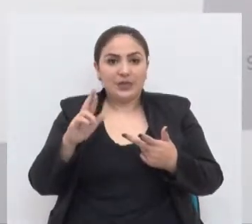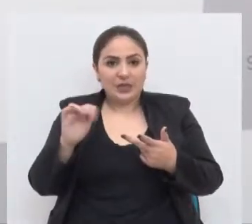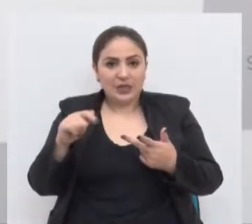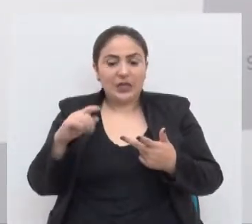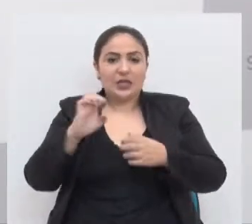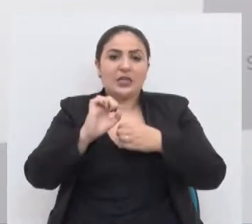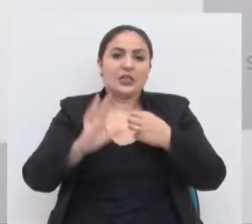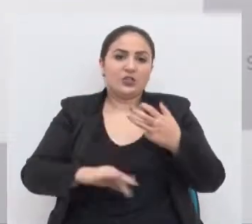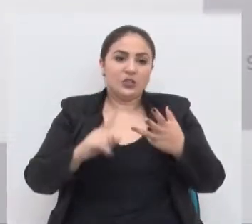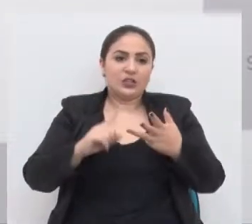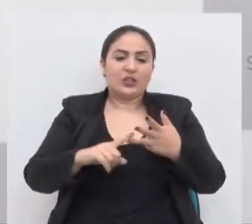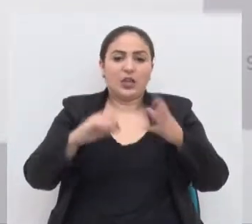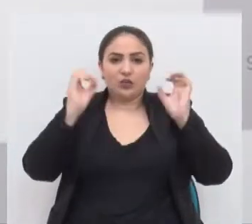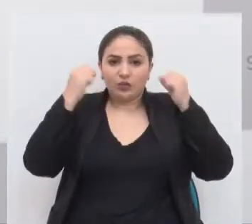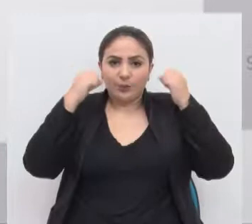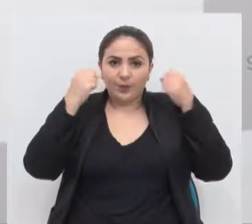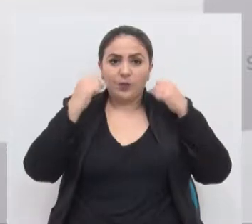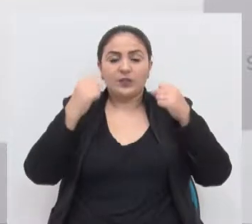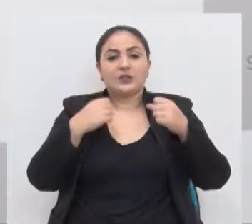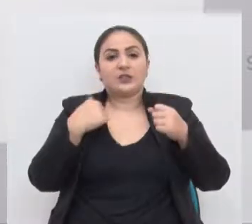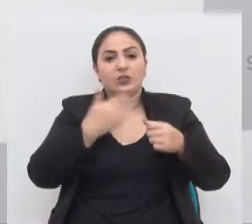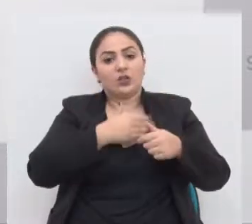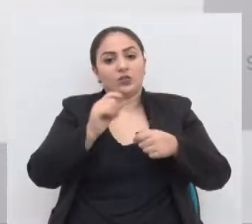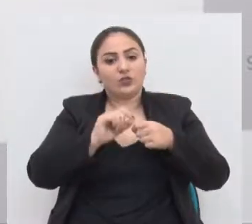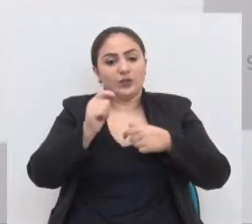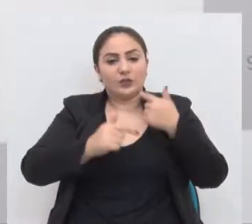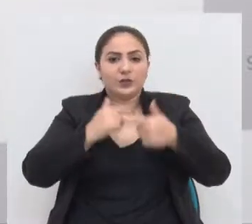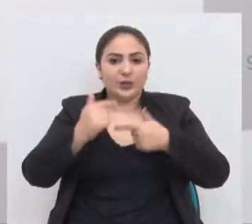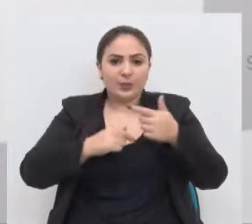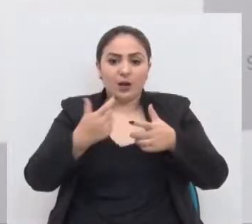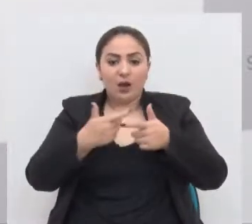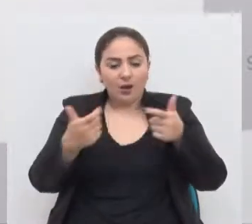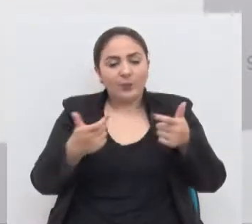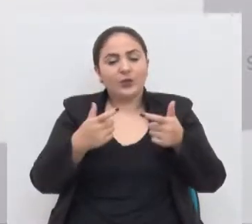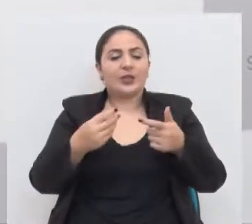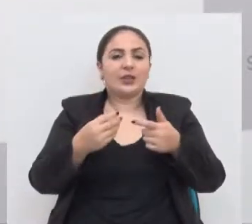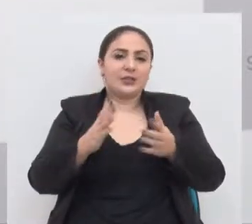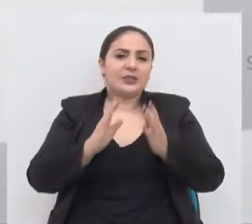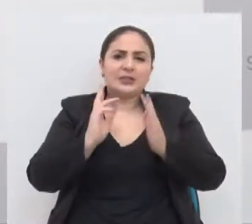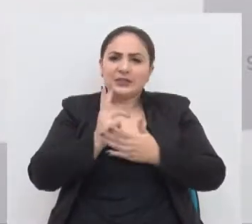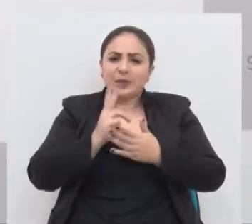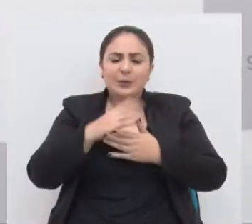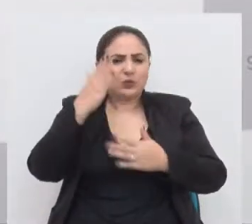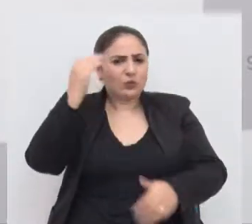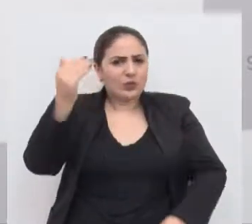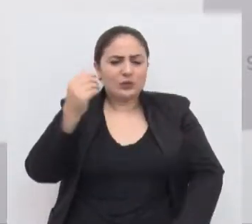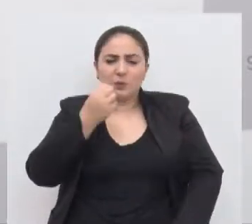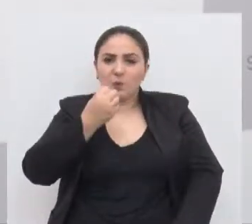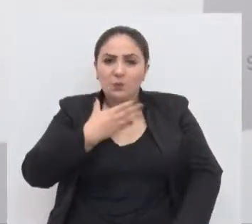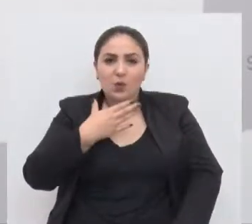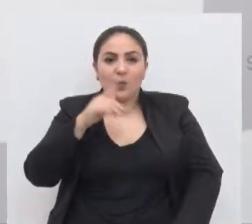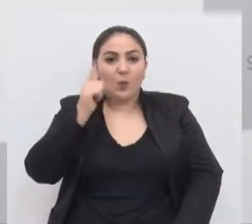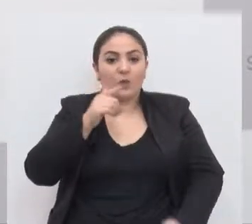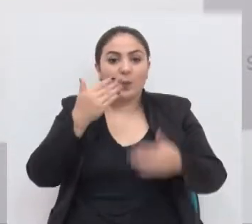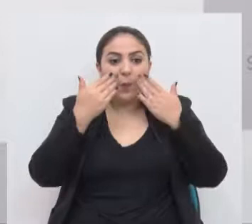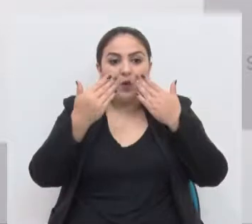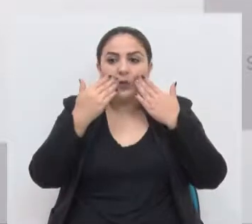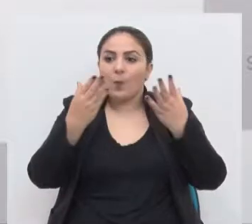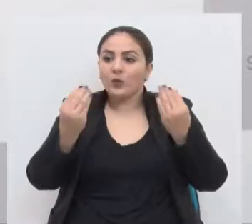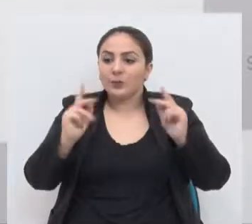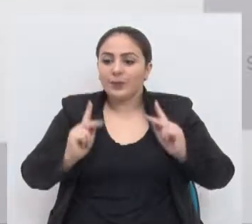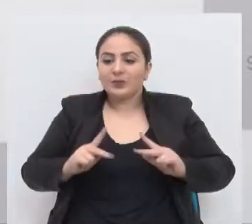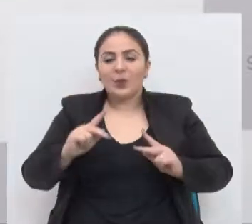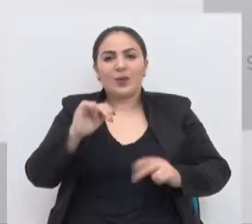no Chapecoense. Então tive aí um trabalho bem amplo e, graças a Deus, sempre com sucesso, revelando